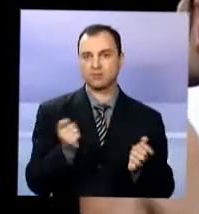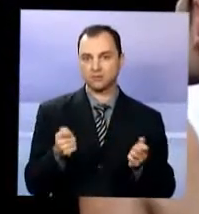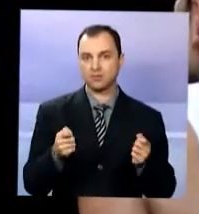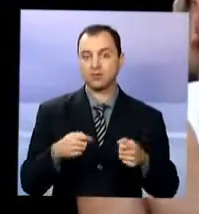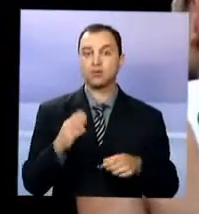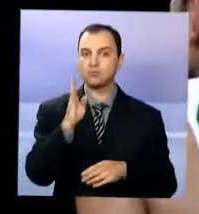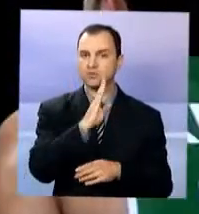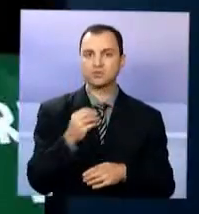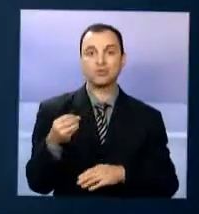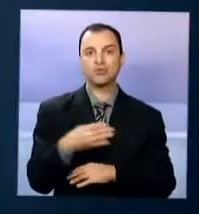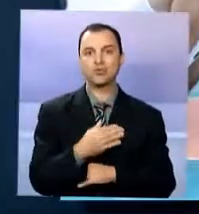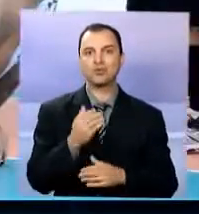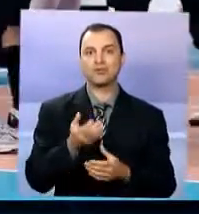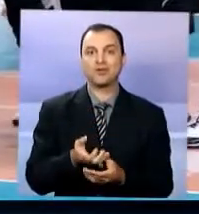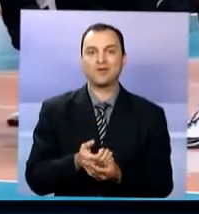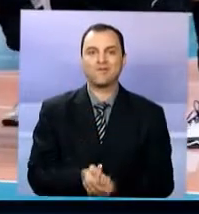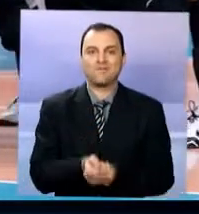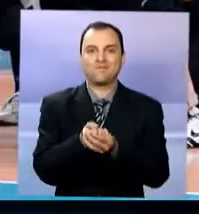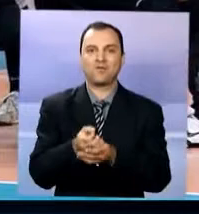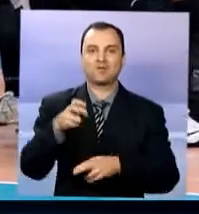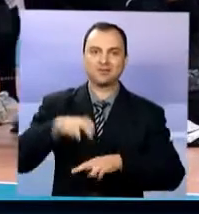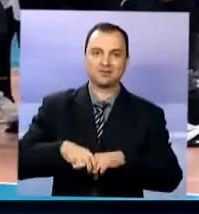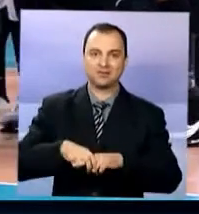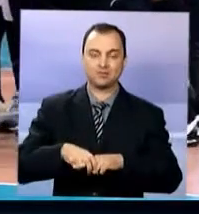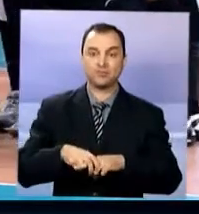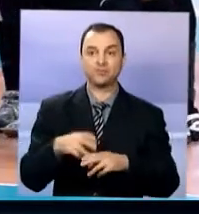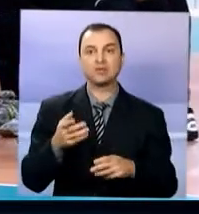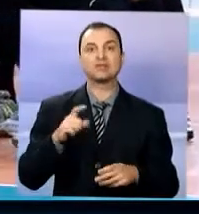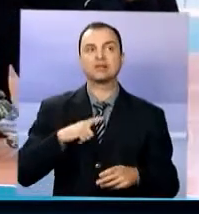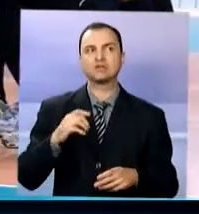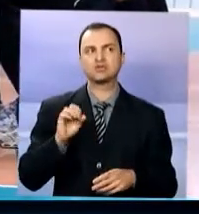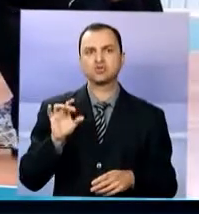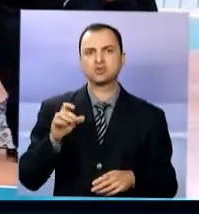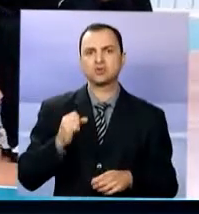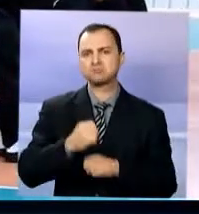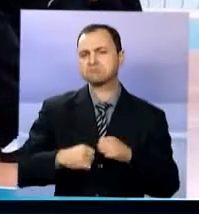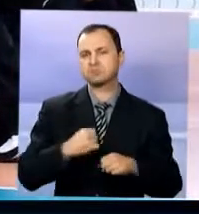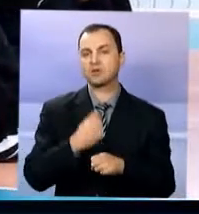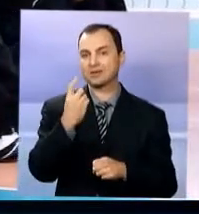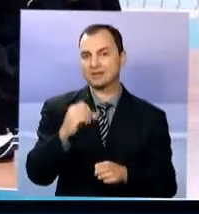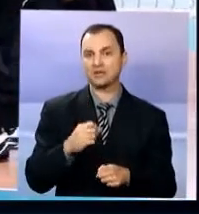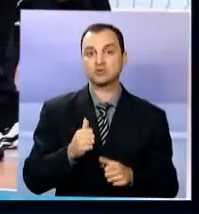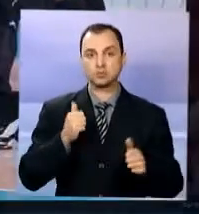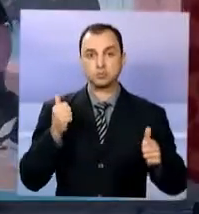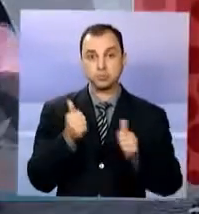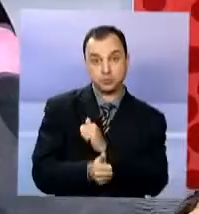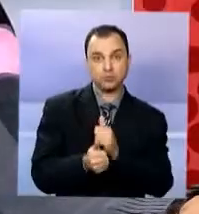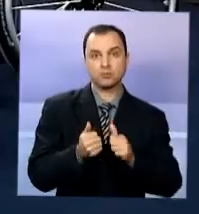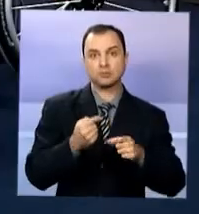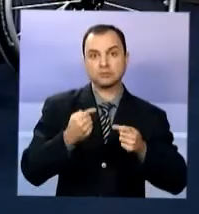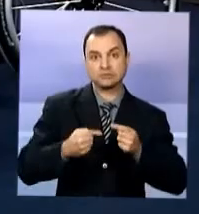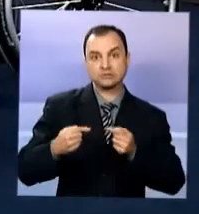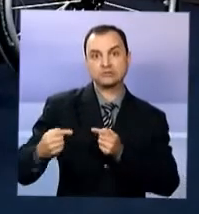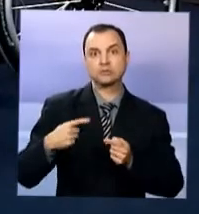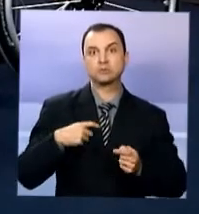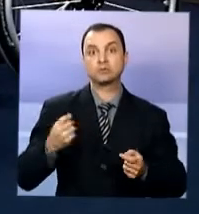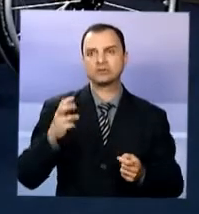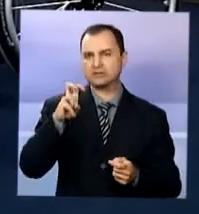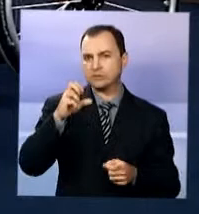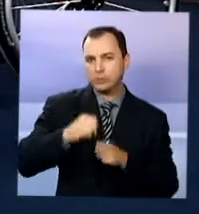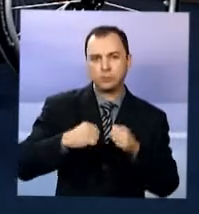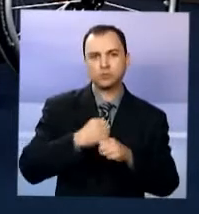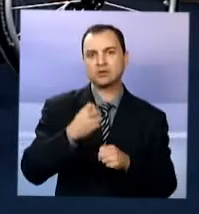o Brasil é muito novo não vou o sentado ainda nós temos apenas dez anos e nós estamos conversando com potências e